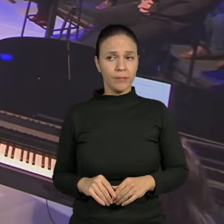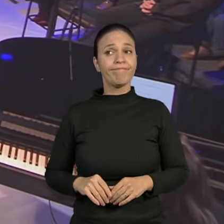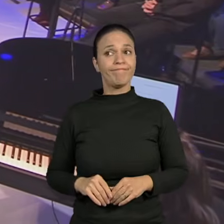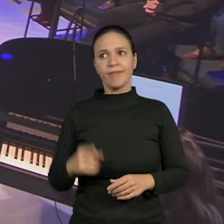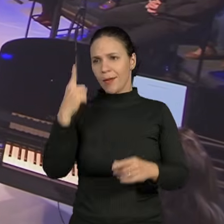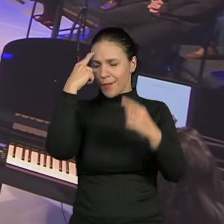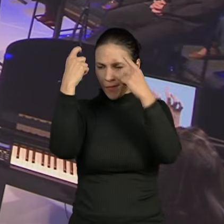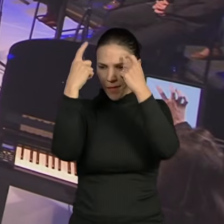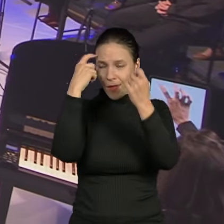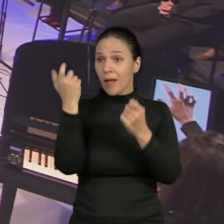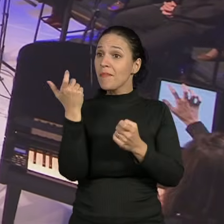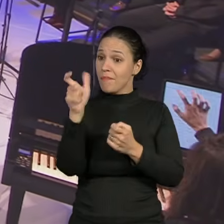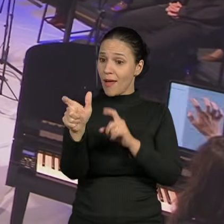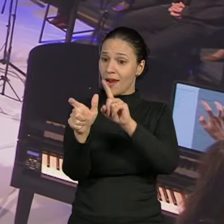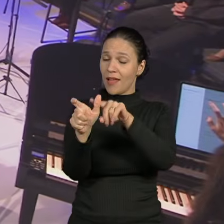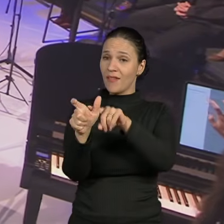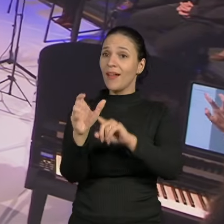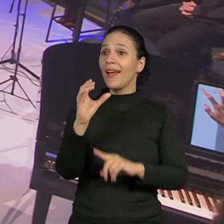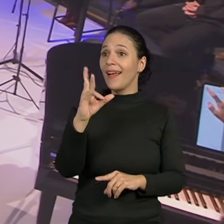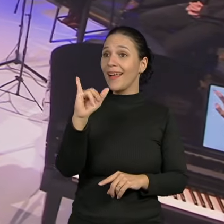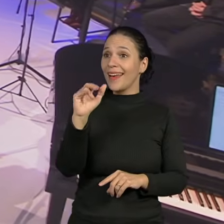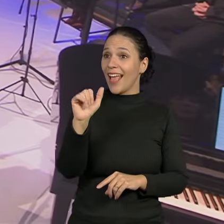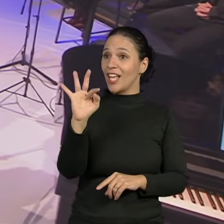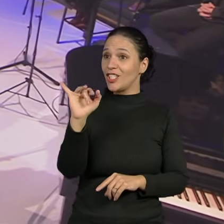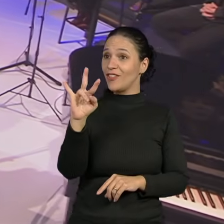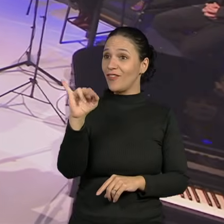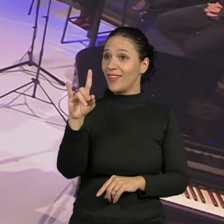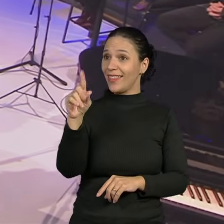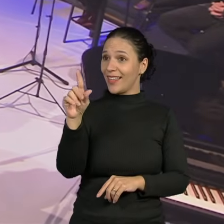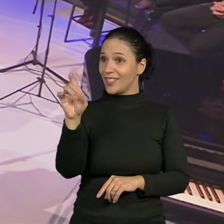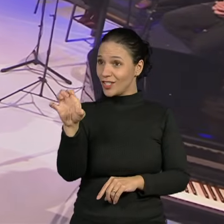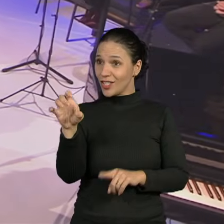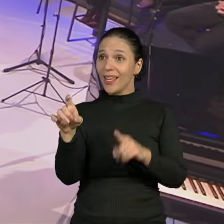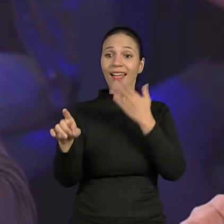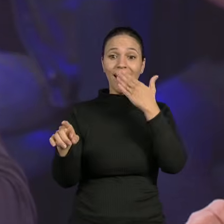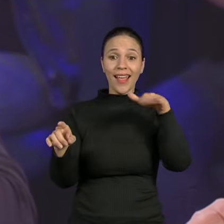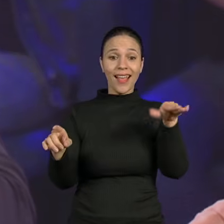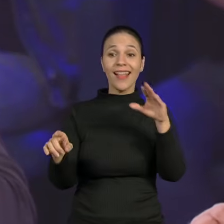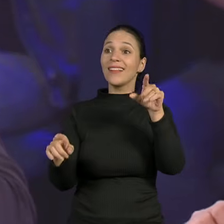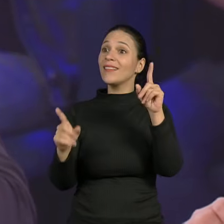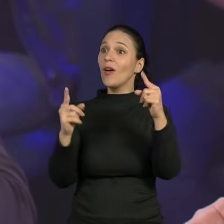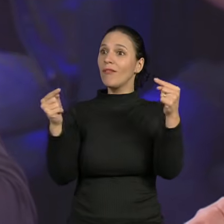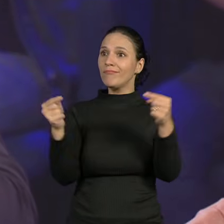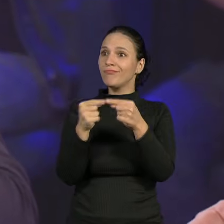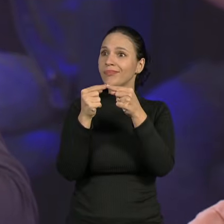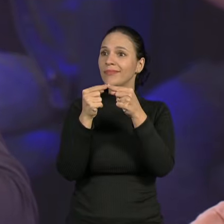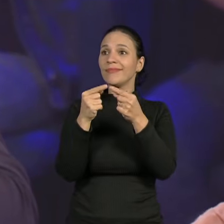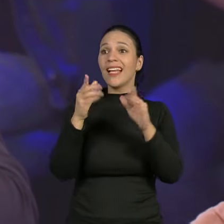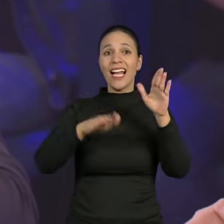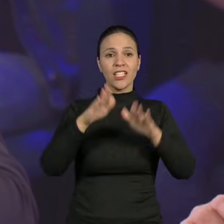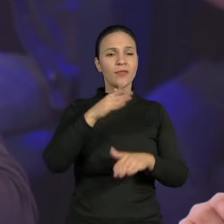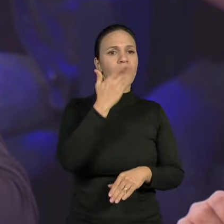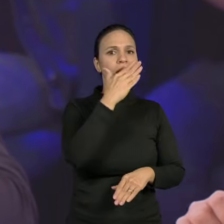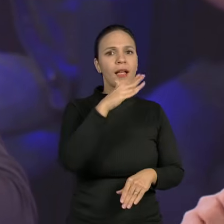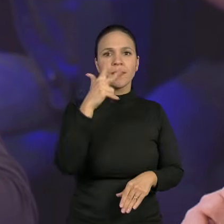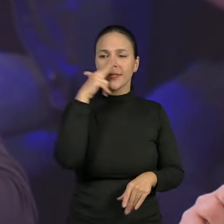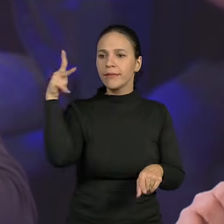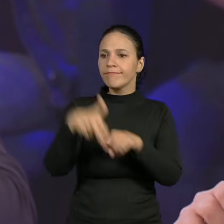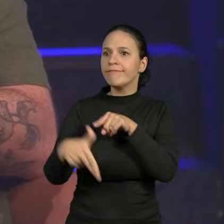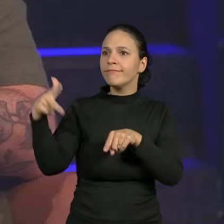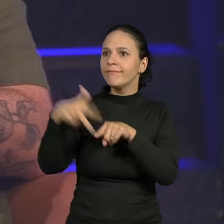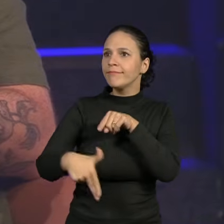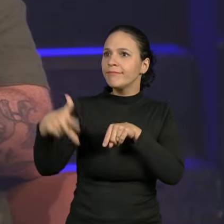né? A palavra criatividade tem a mesma origem que a palavra criança, as duas vêm de criar. Muitas vezes é o adulto que mata essa criatividade,